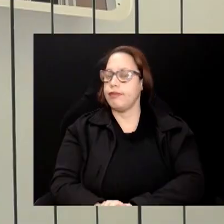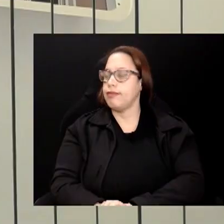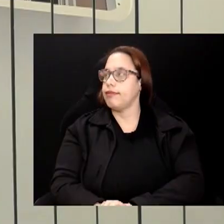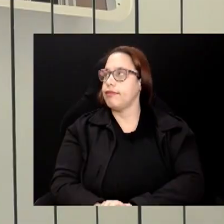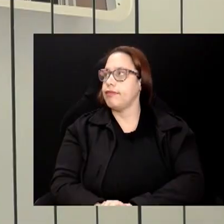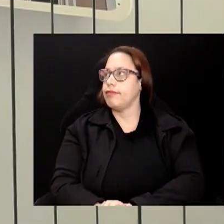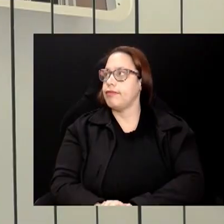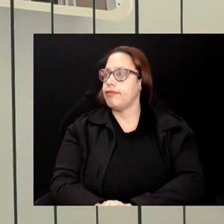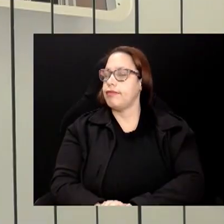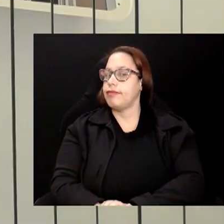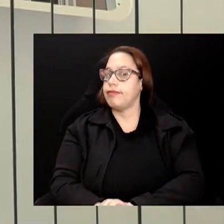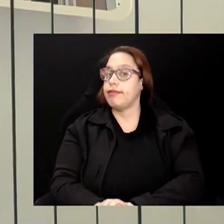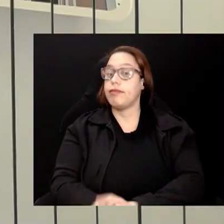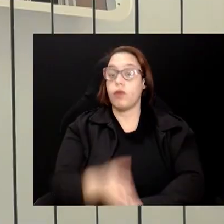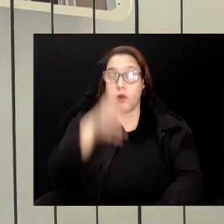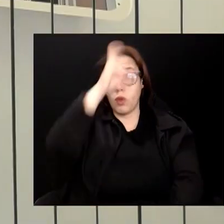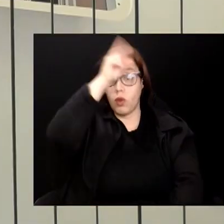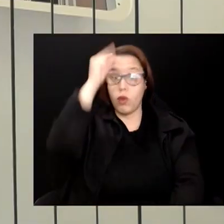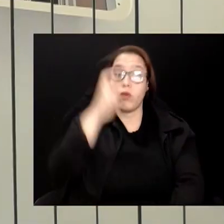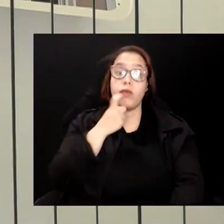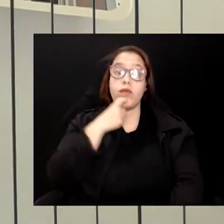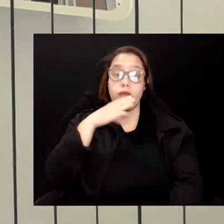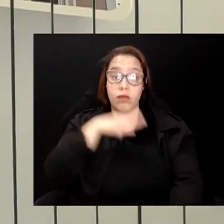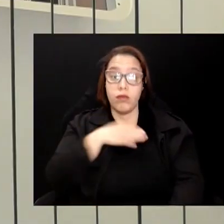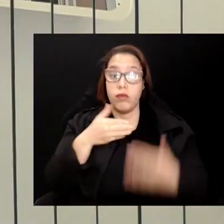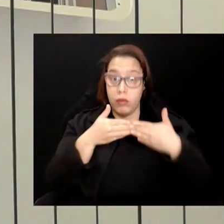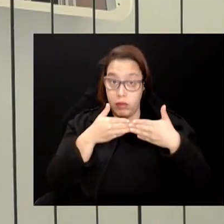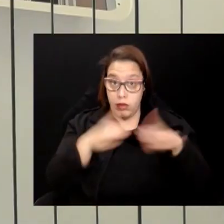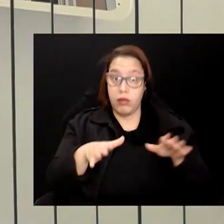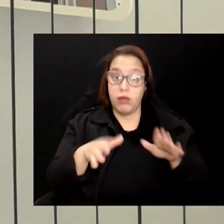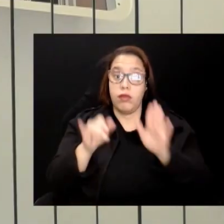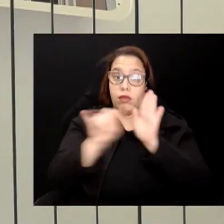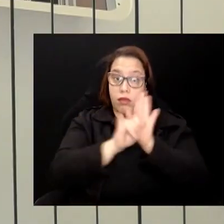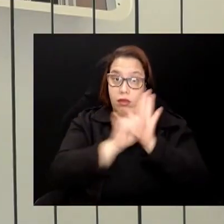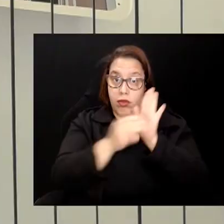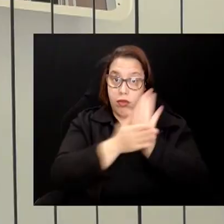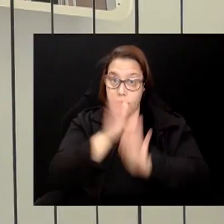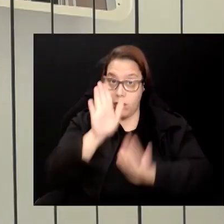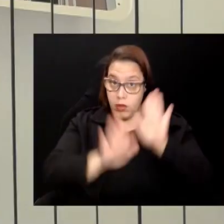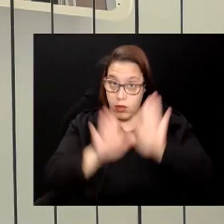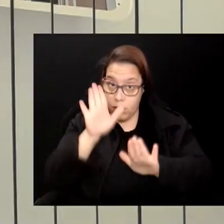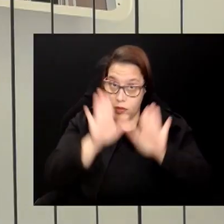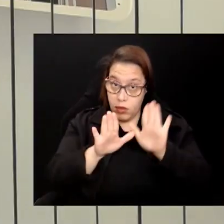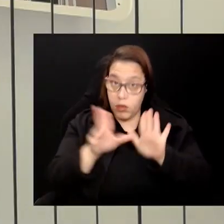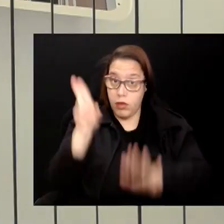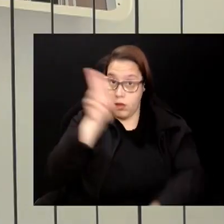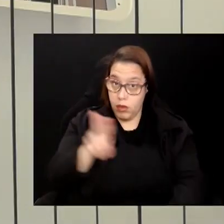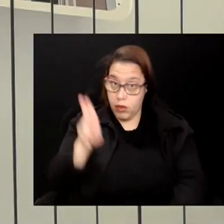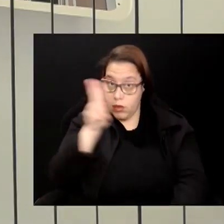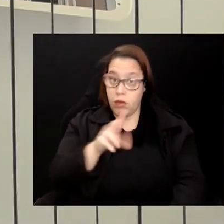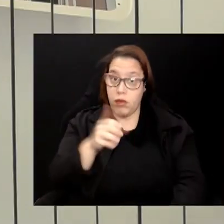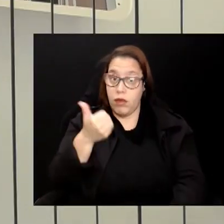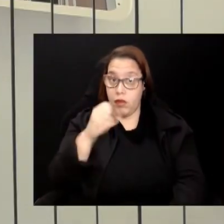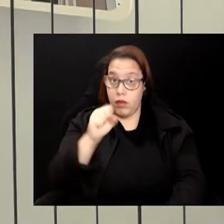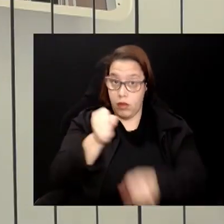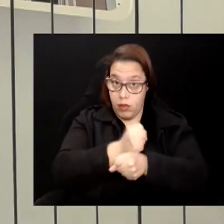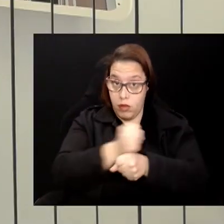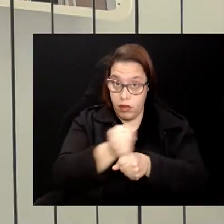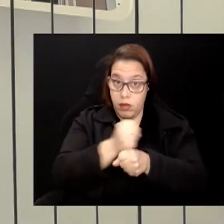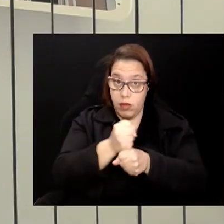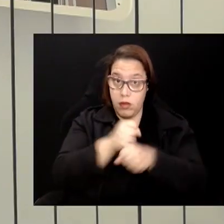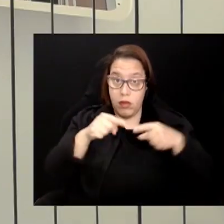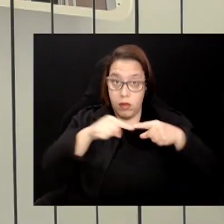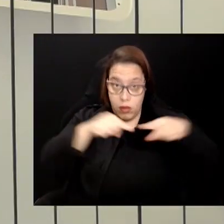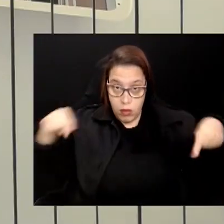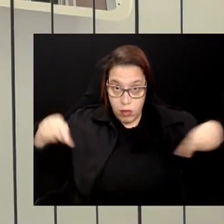A Prefeitura de Campinas abriu licitação para a concessão de uso por 10 anos do espaço gastronômico